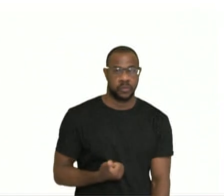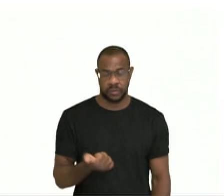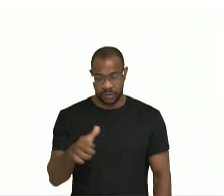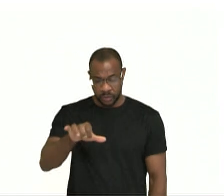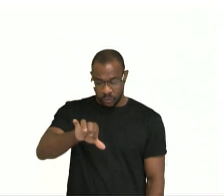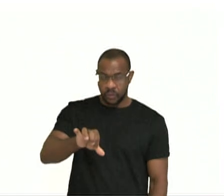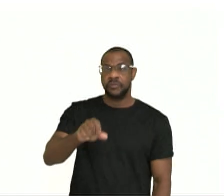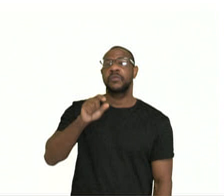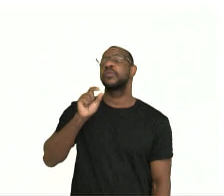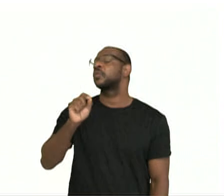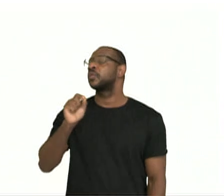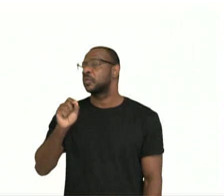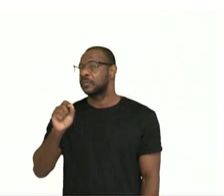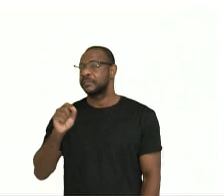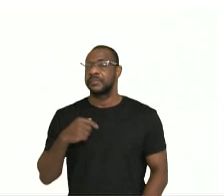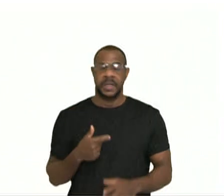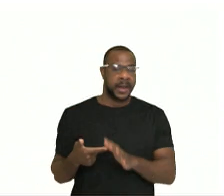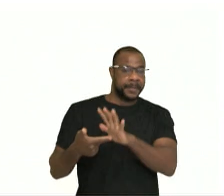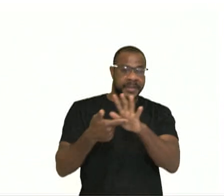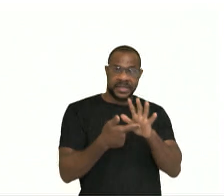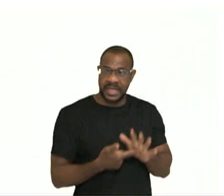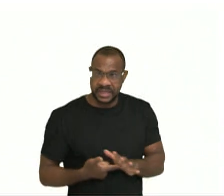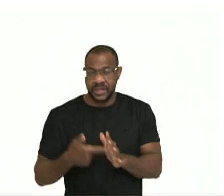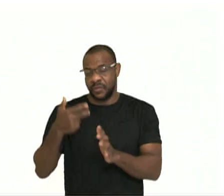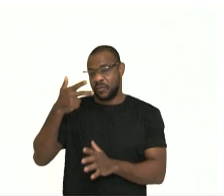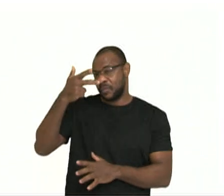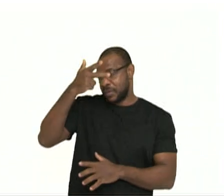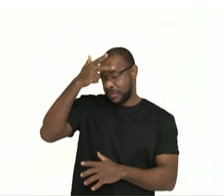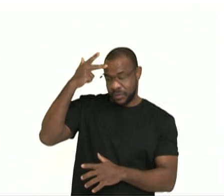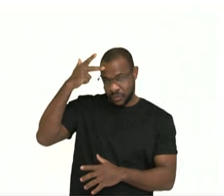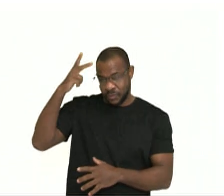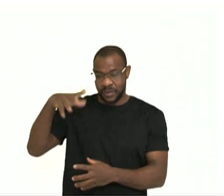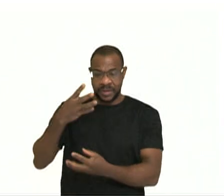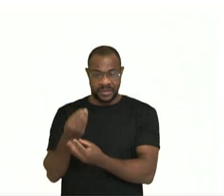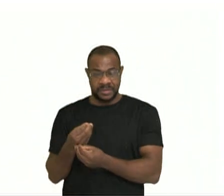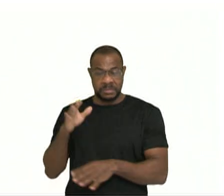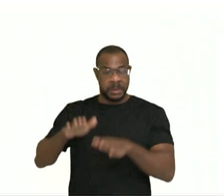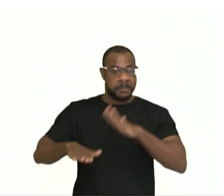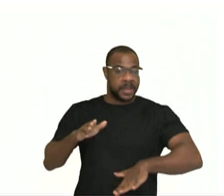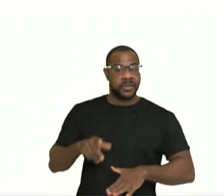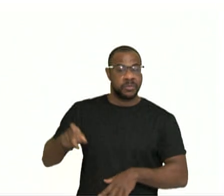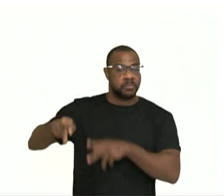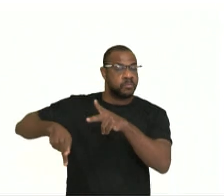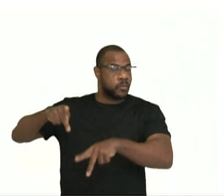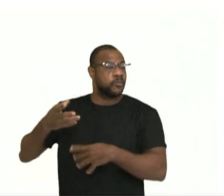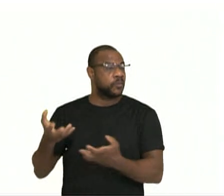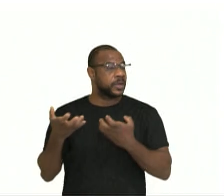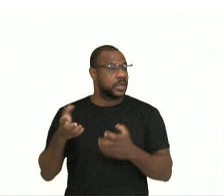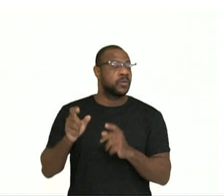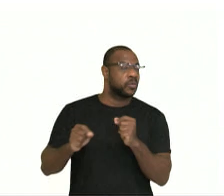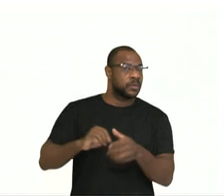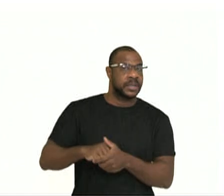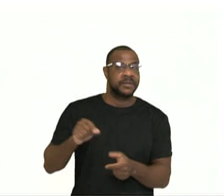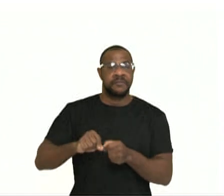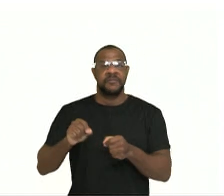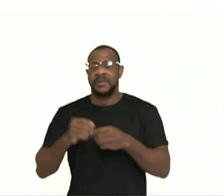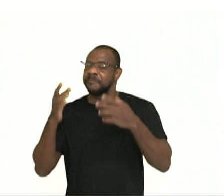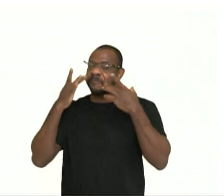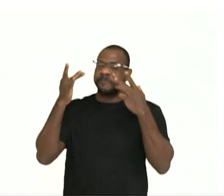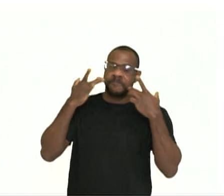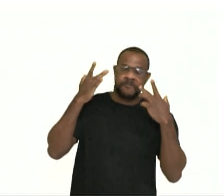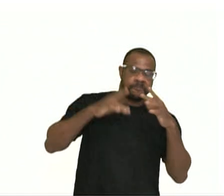artísticas eram de acordo com a preferência do público, né? Então, tudo isso vai percebendo que atrai mais o público e